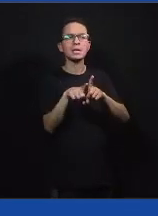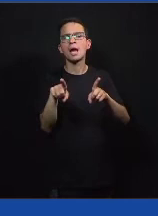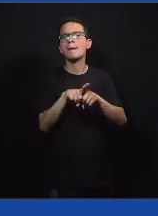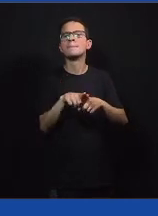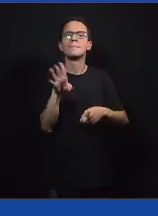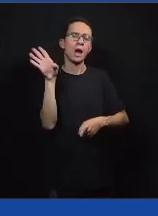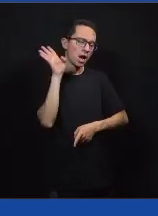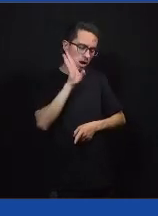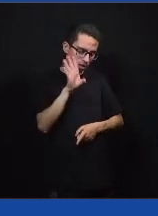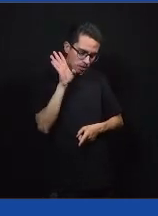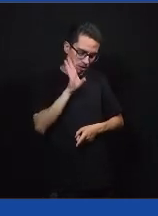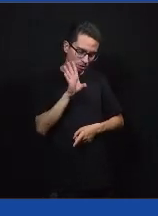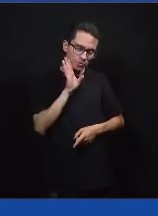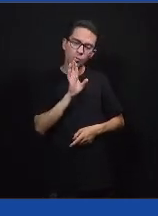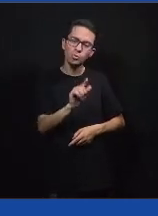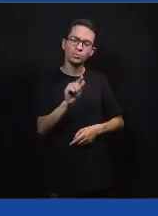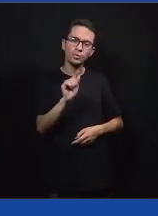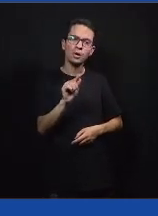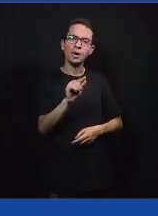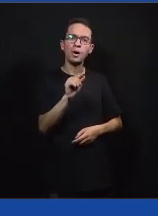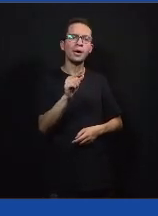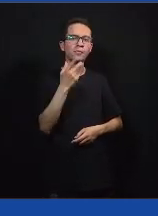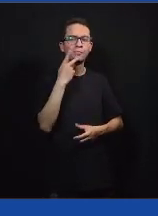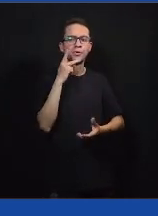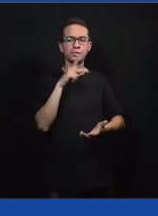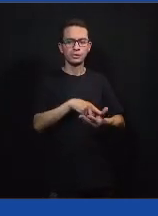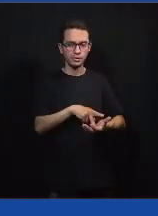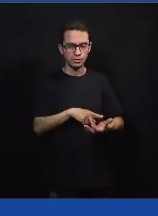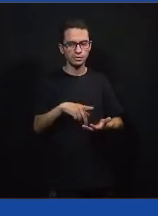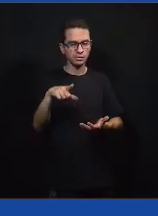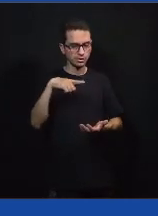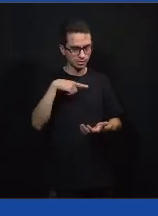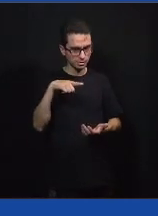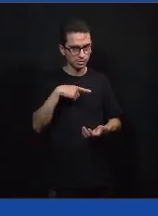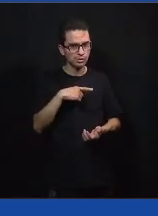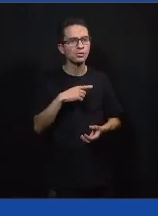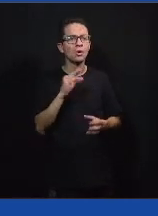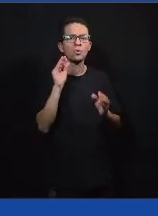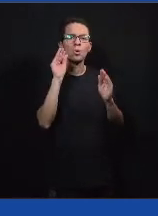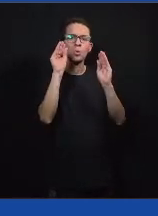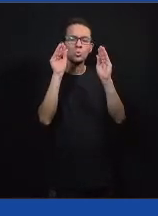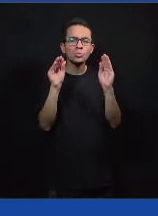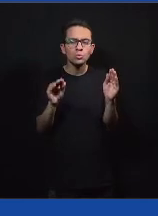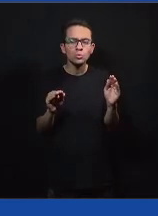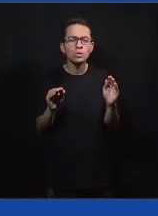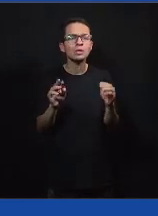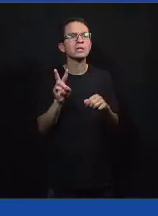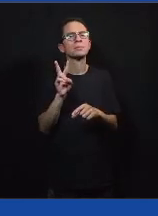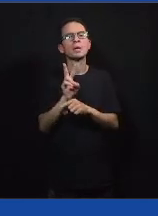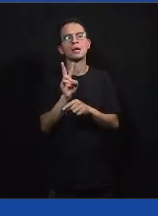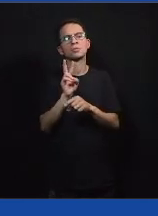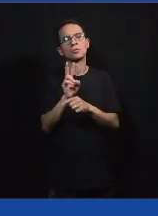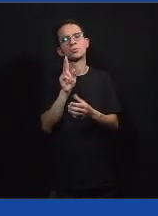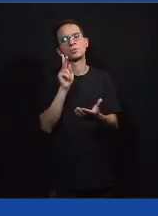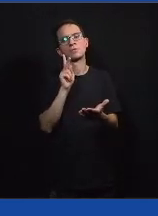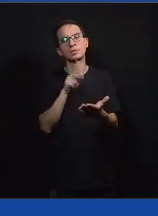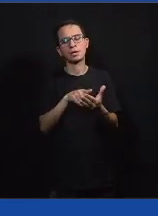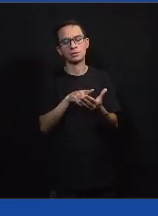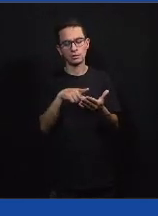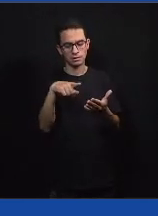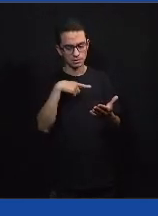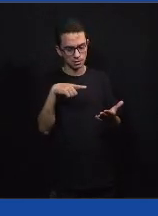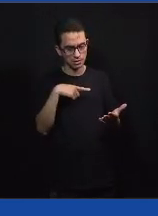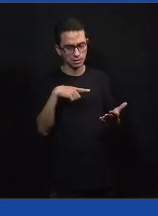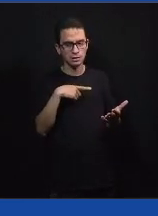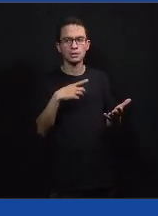legal que ser compartilhada como como foi realmente uma sementinha né como ele colocou espere que essa forma de cresça e